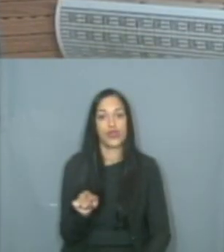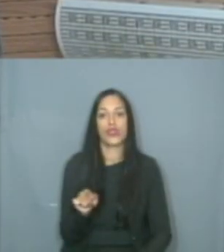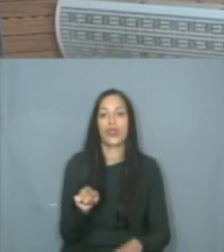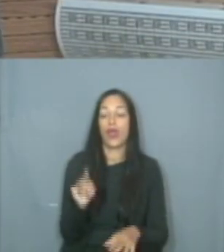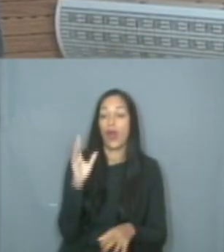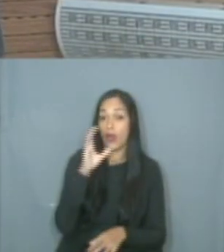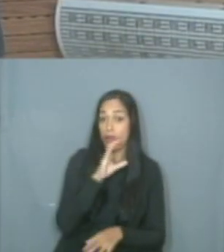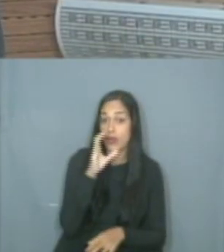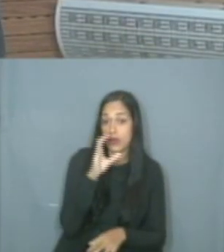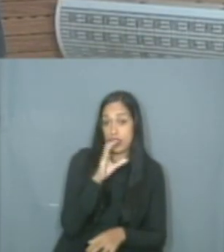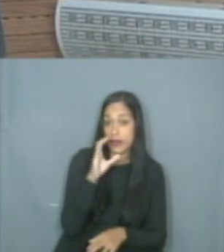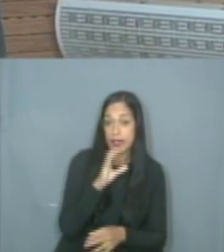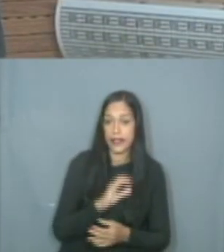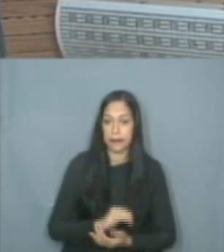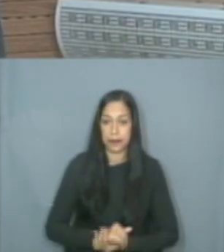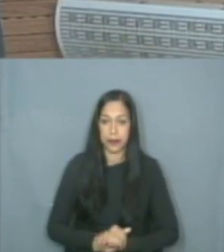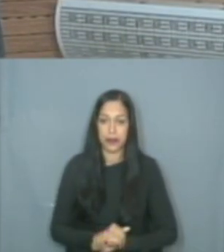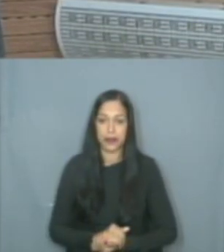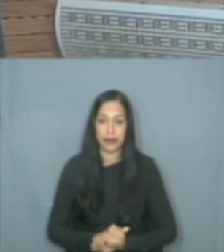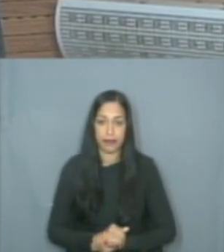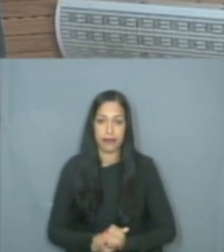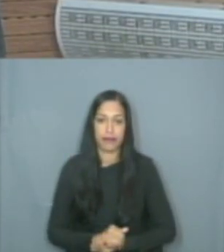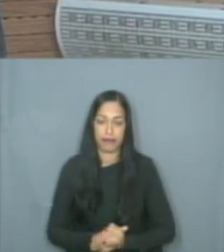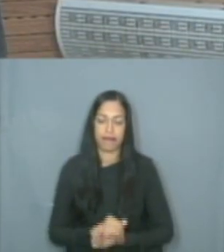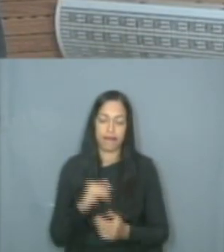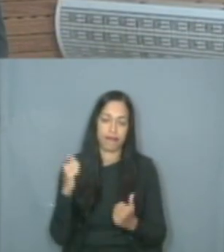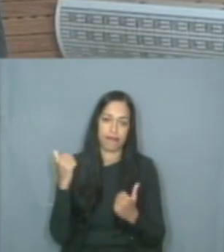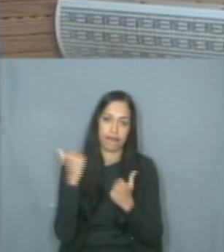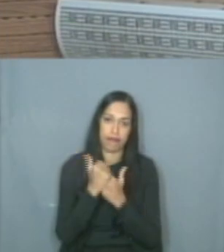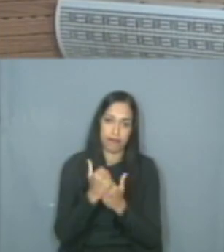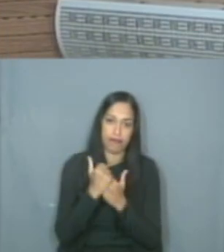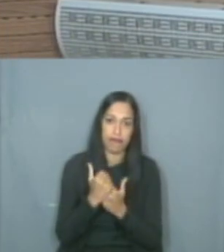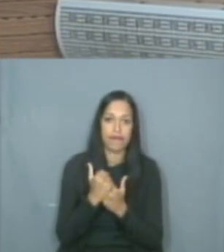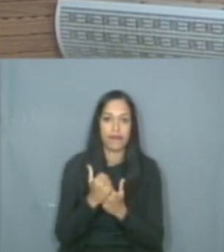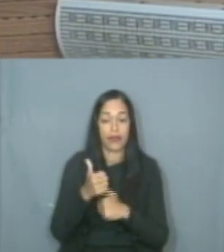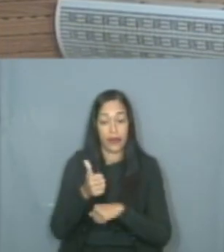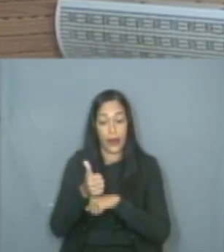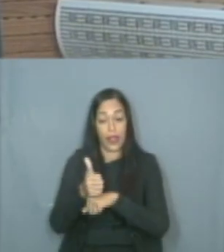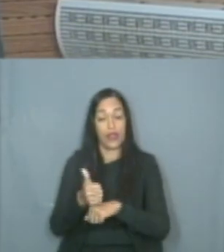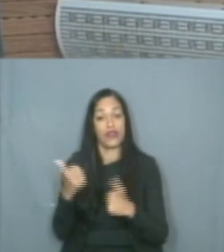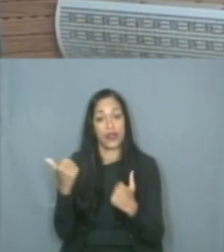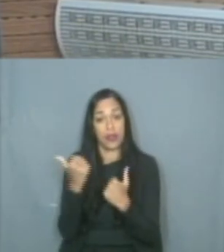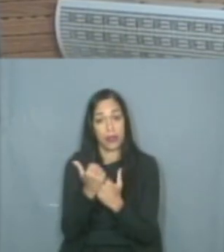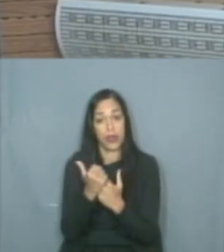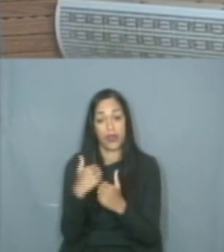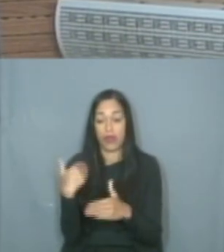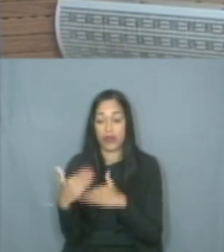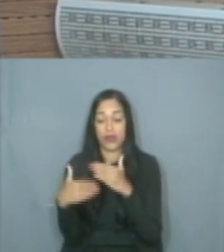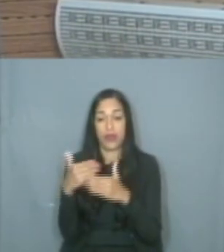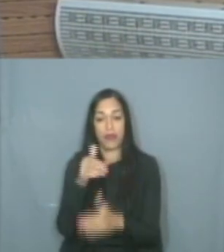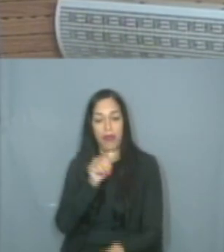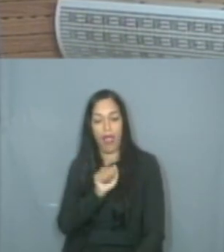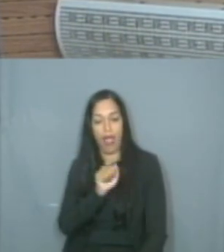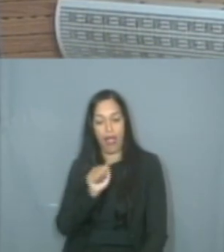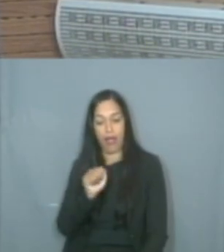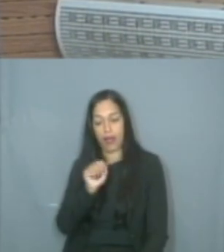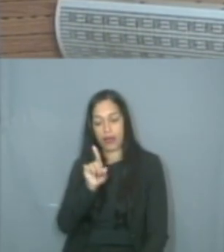urgente de o apoio do Agente de Apoio ao Desenvolvimento Escolar, o